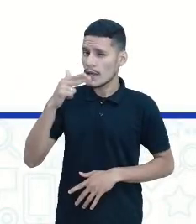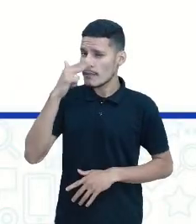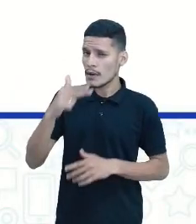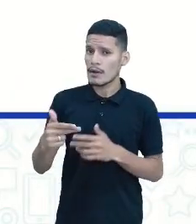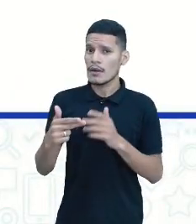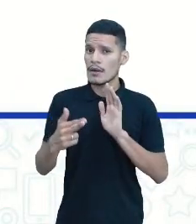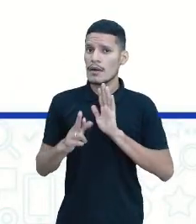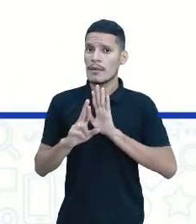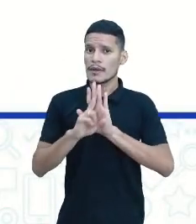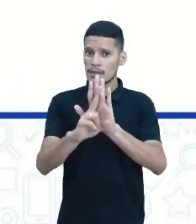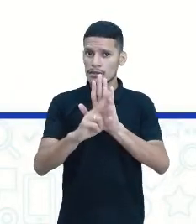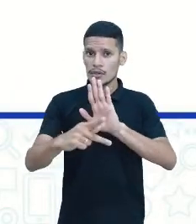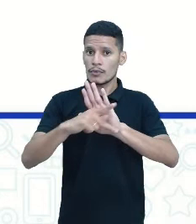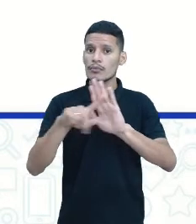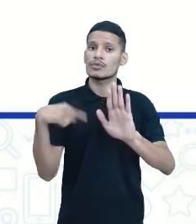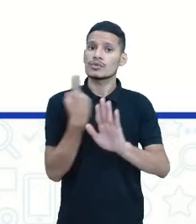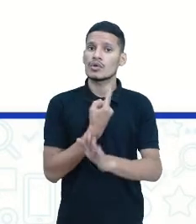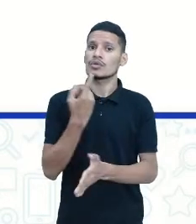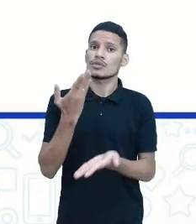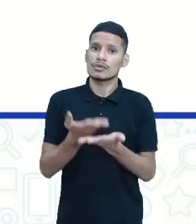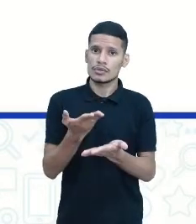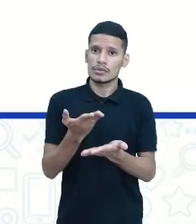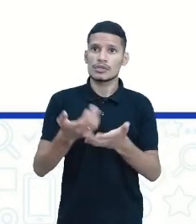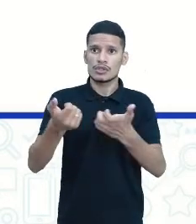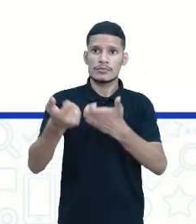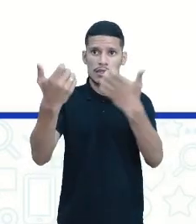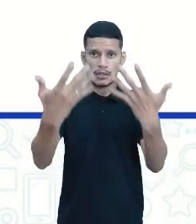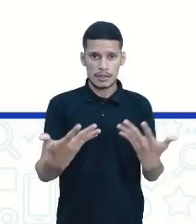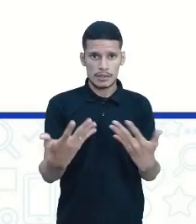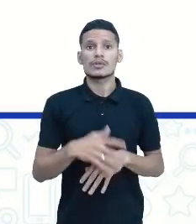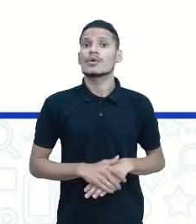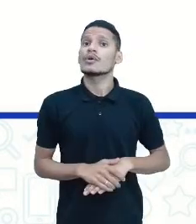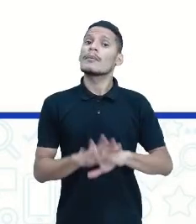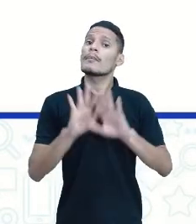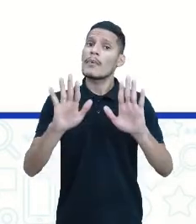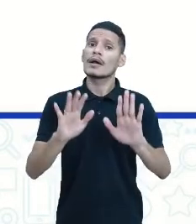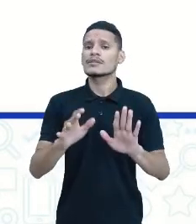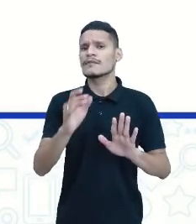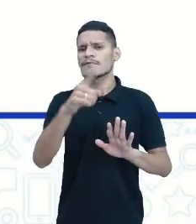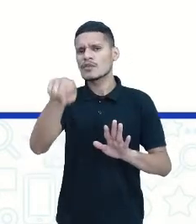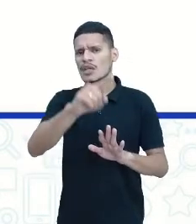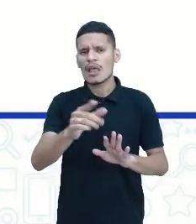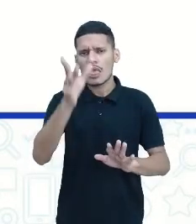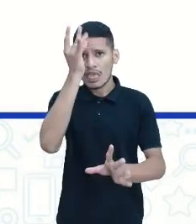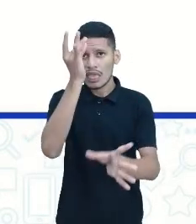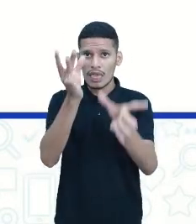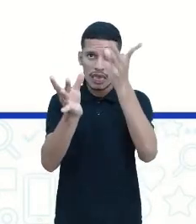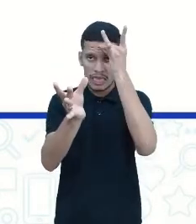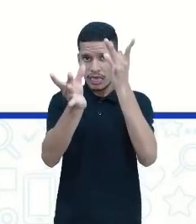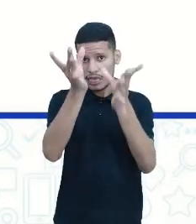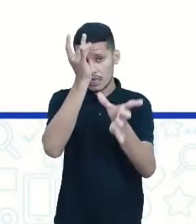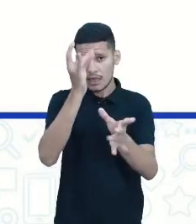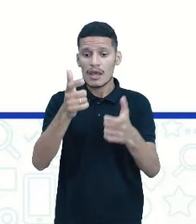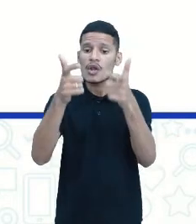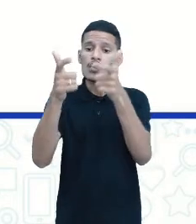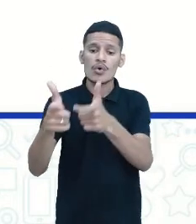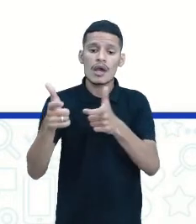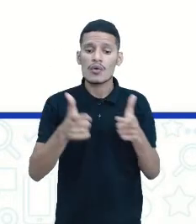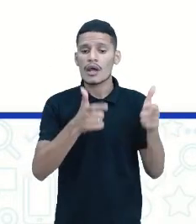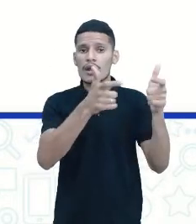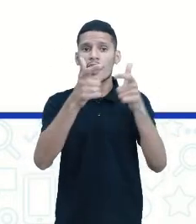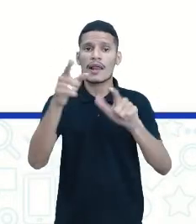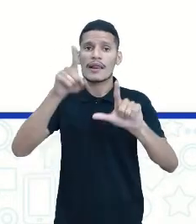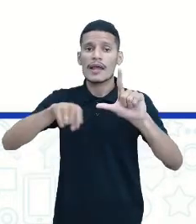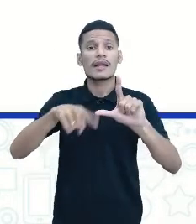mesma representação do que a gente está descrevendo aqui. Então, ao invés de querer decorar simplesmente a posição das letras,